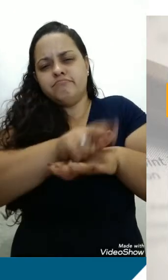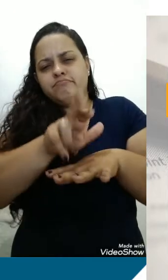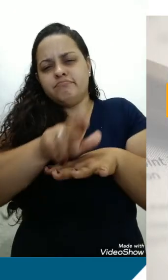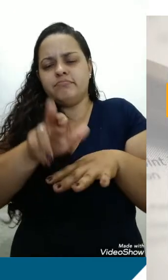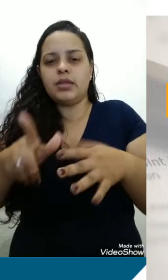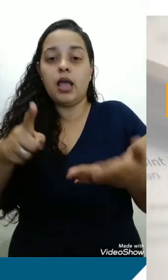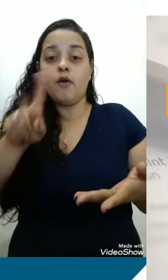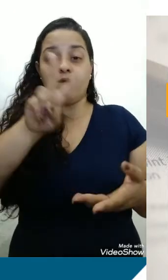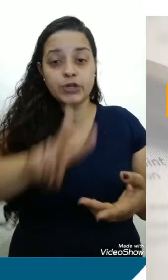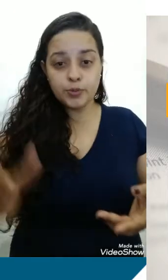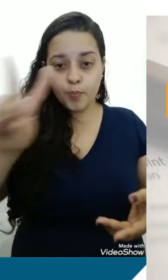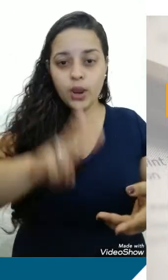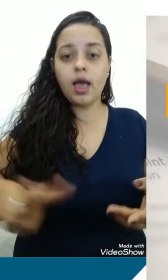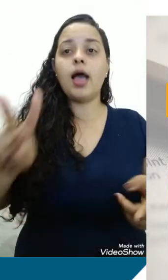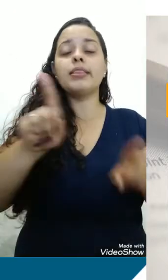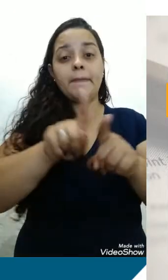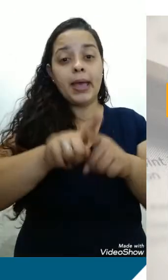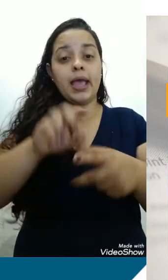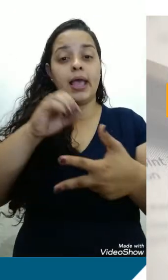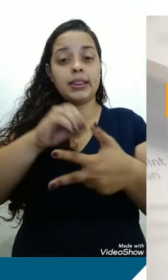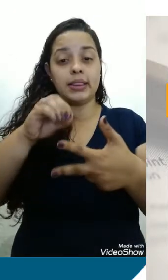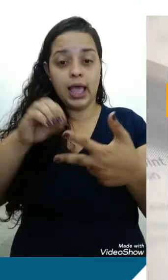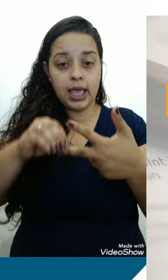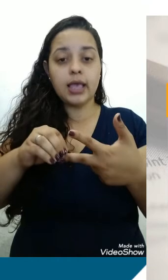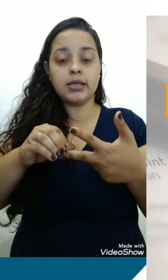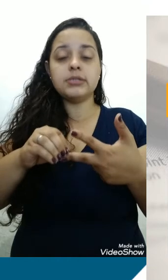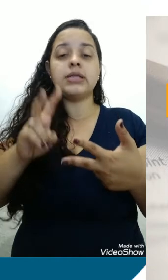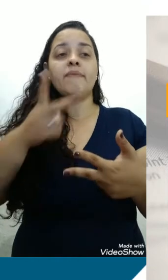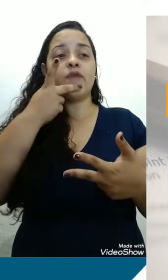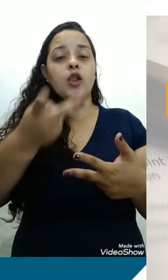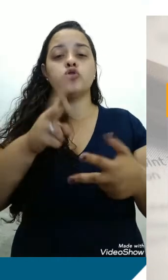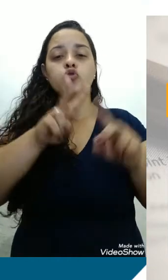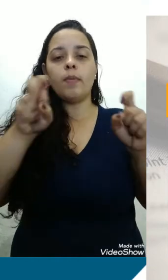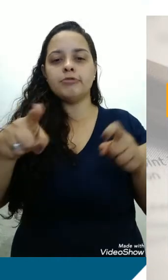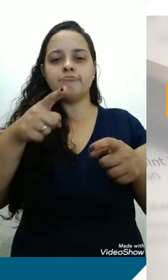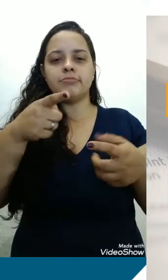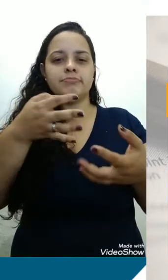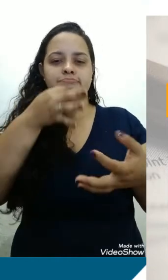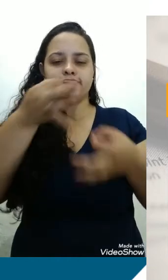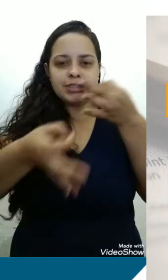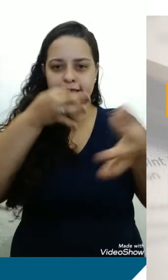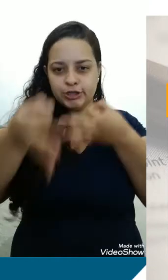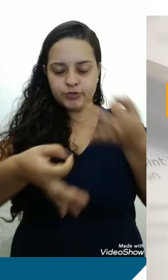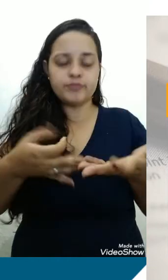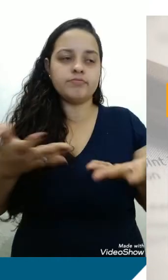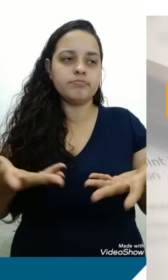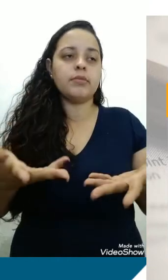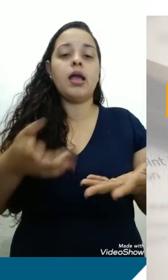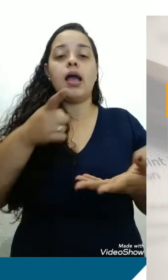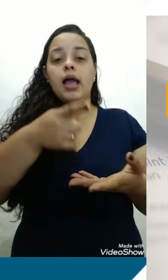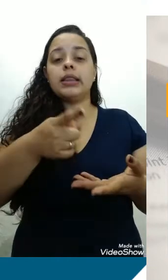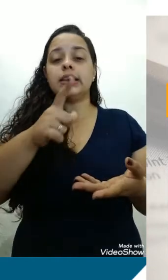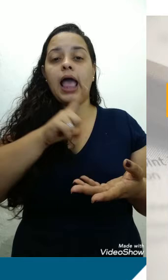outros. No caso dos vestibulares, e principalmente do Enem, é cobrada a tipologia textual dissertativa argumentativa. Então, a competência